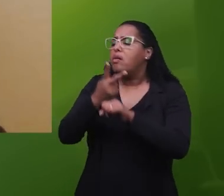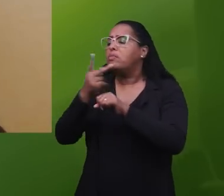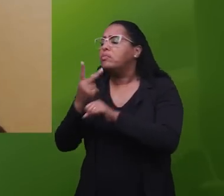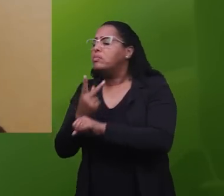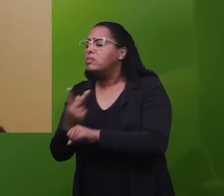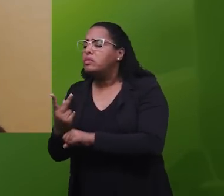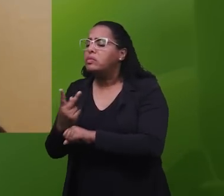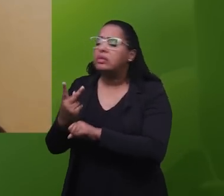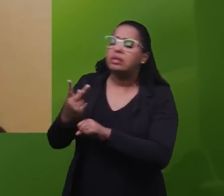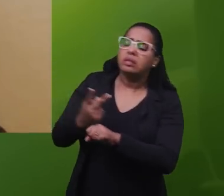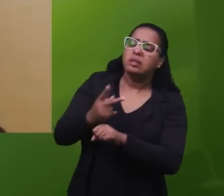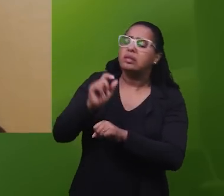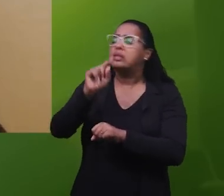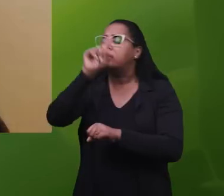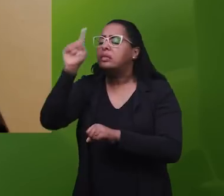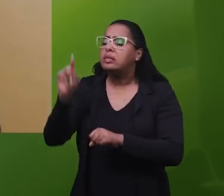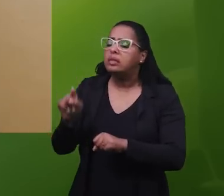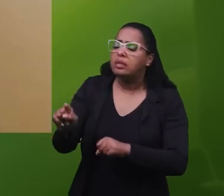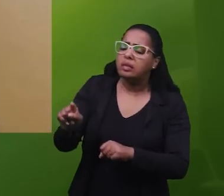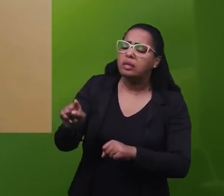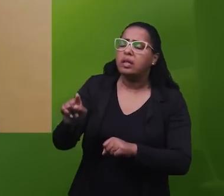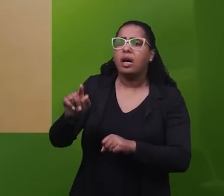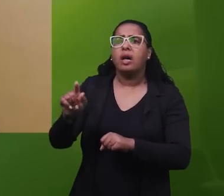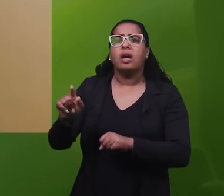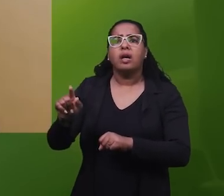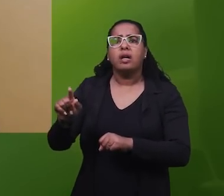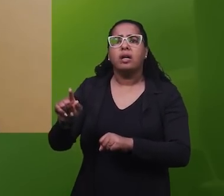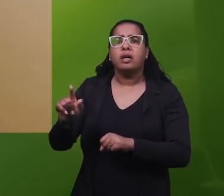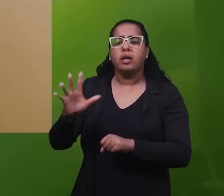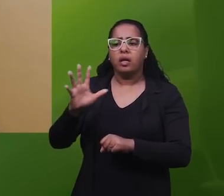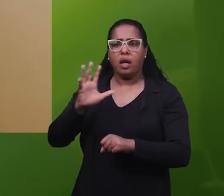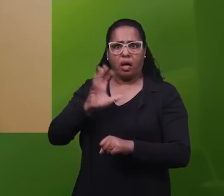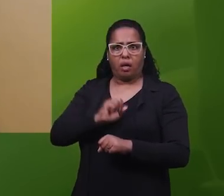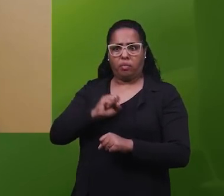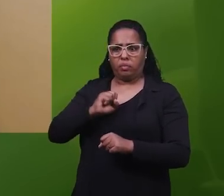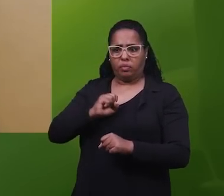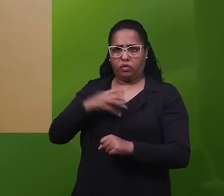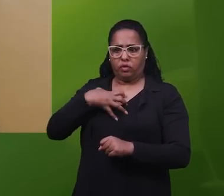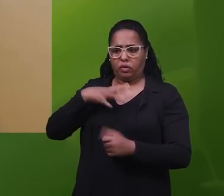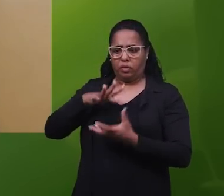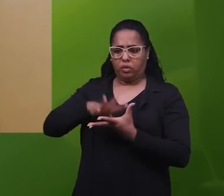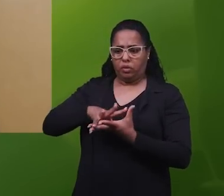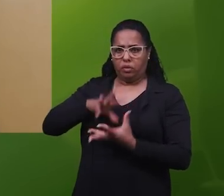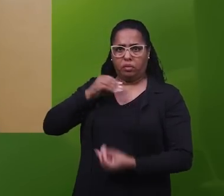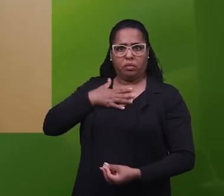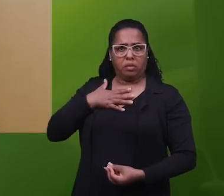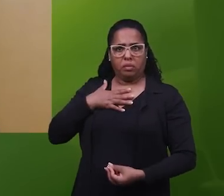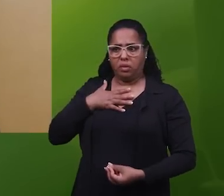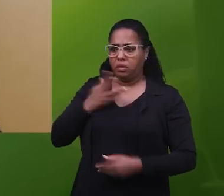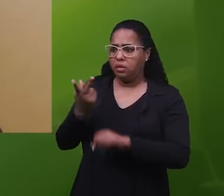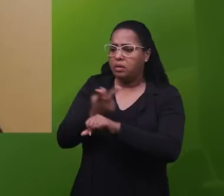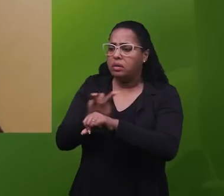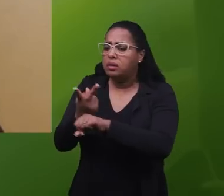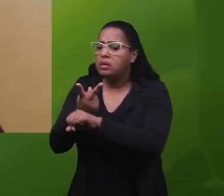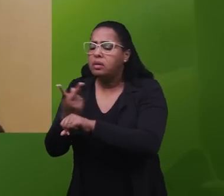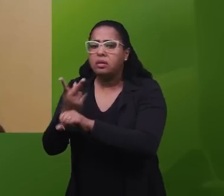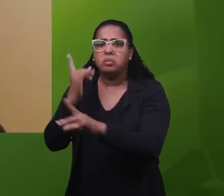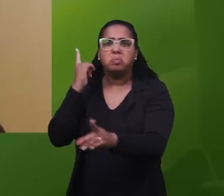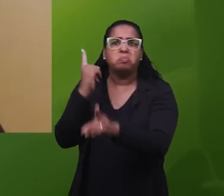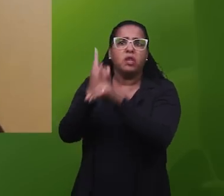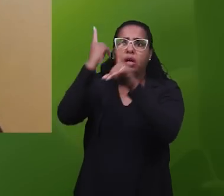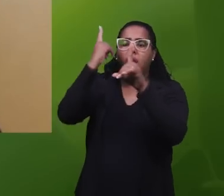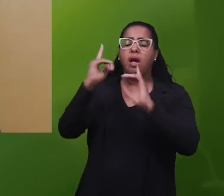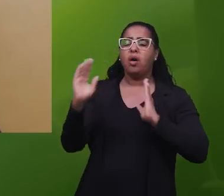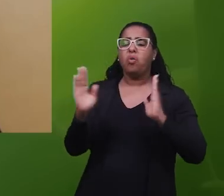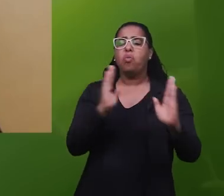minha alma. Então, ele queria, ele desejava, ou a noiva desejava. Era o tempo, o